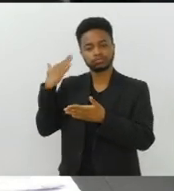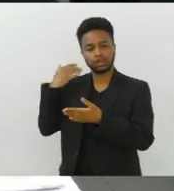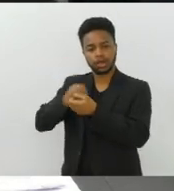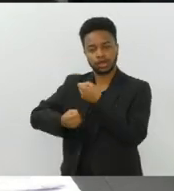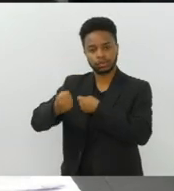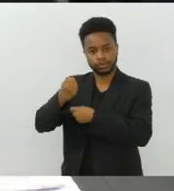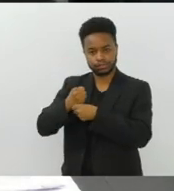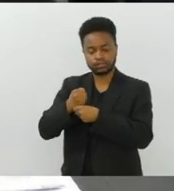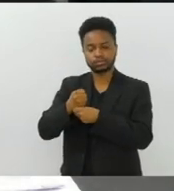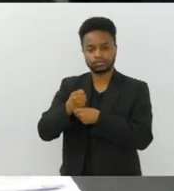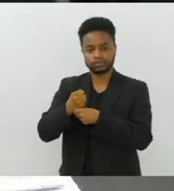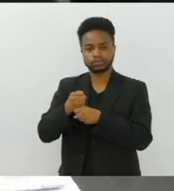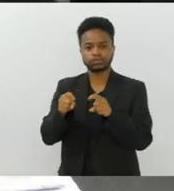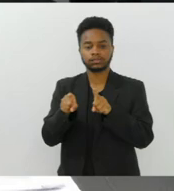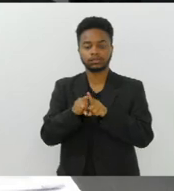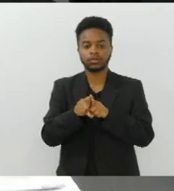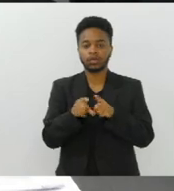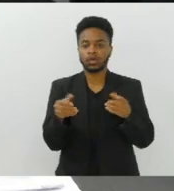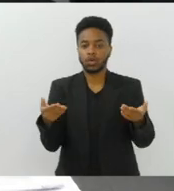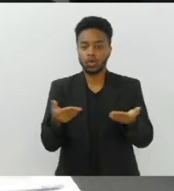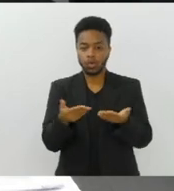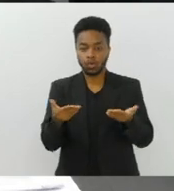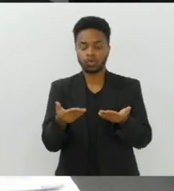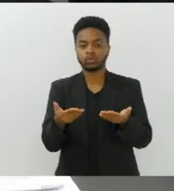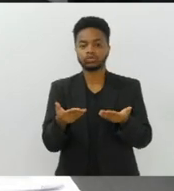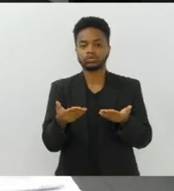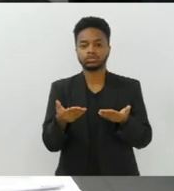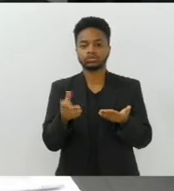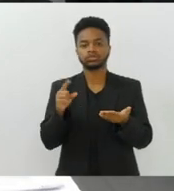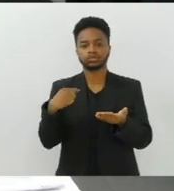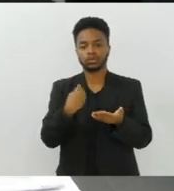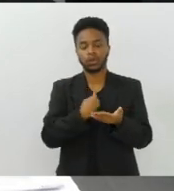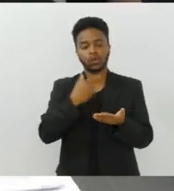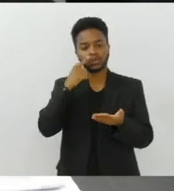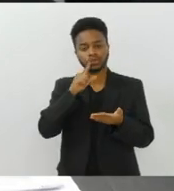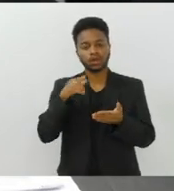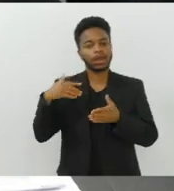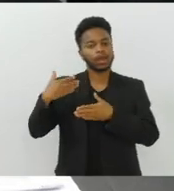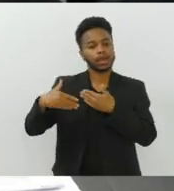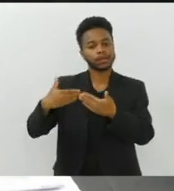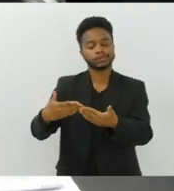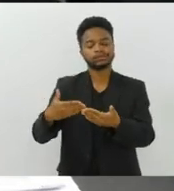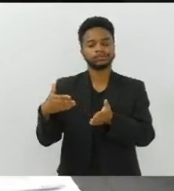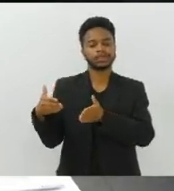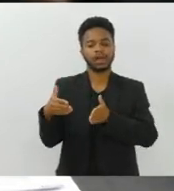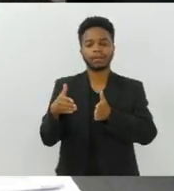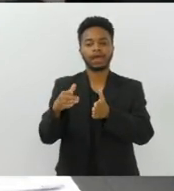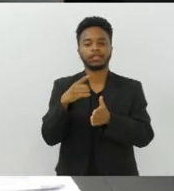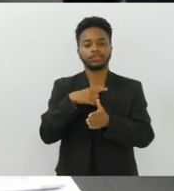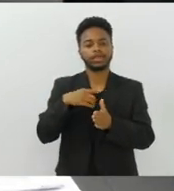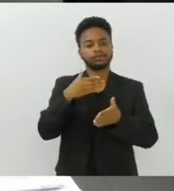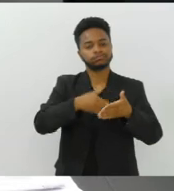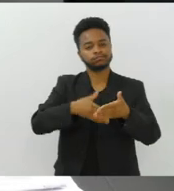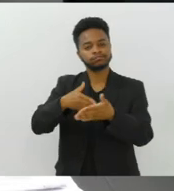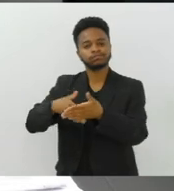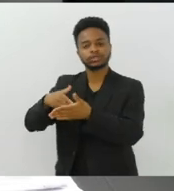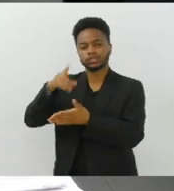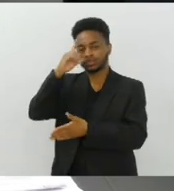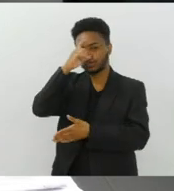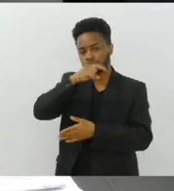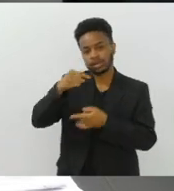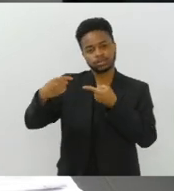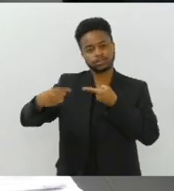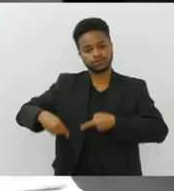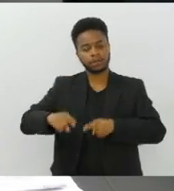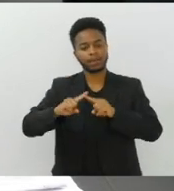passado, e hoje nós estamos caminhando com todas as dificuldades, com todos os desafios, mas sem dúvida